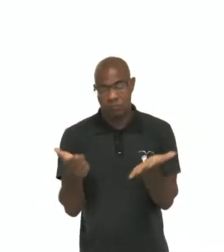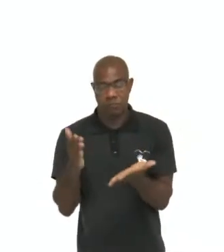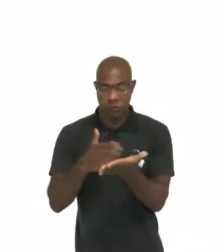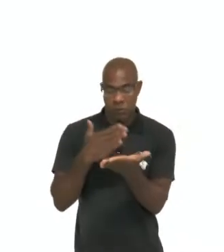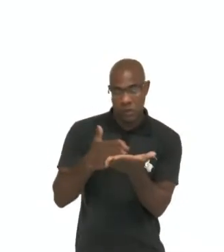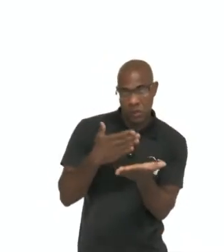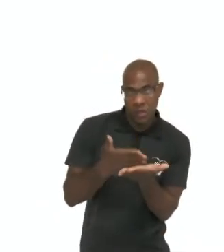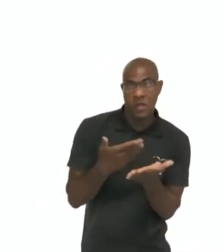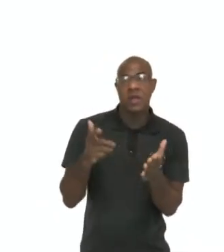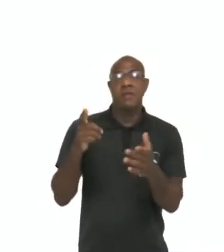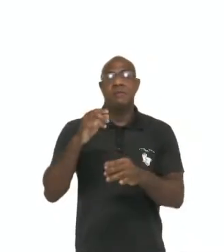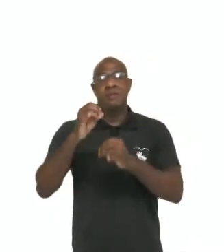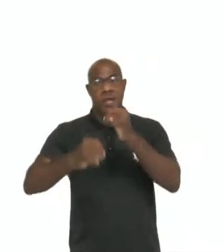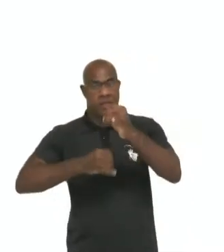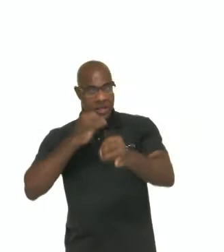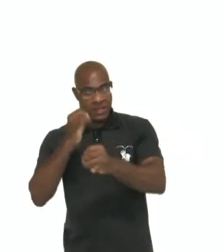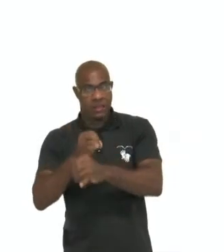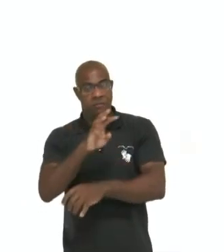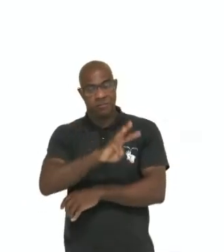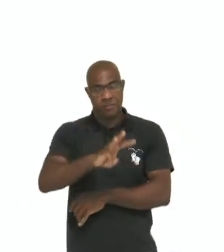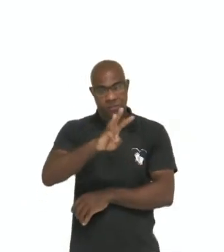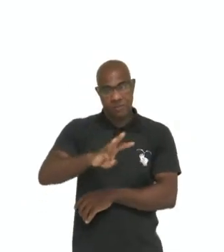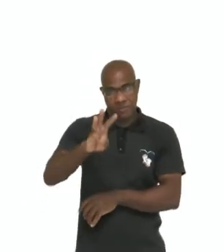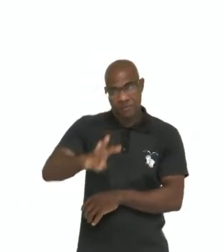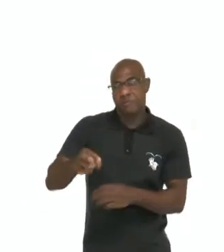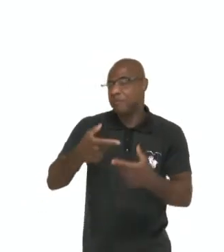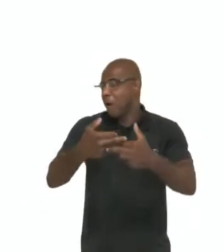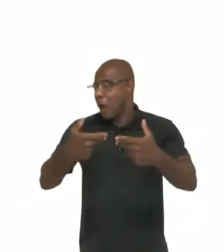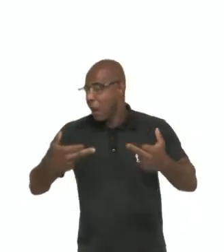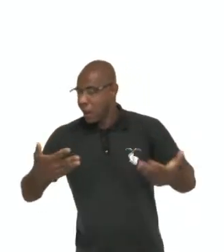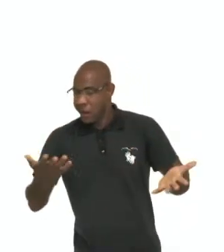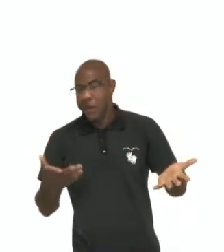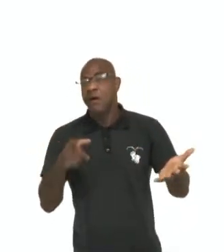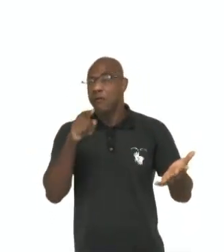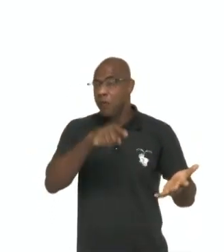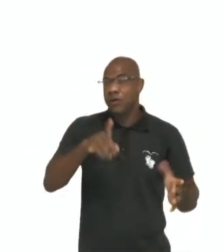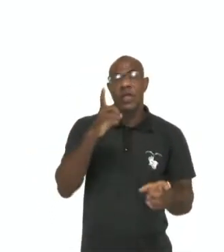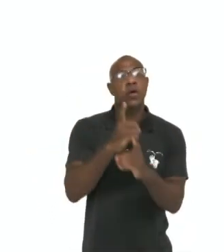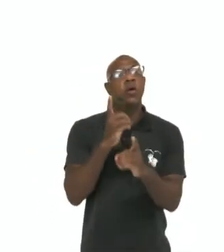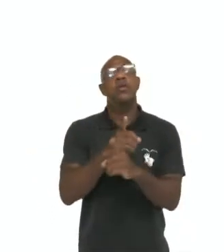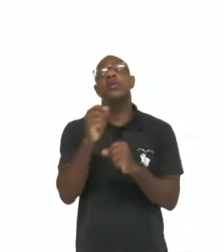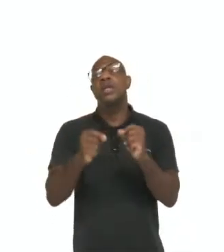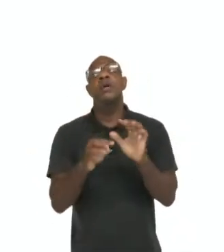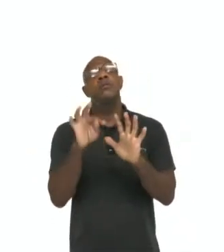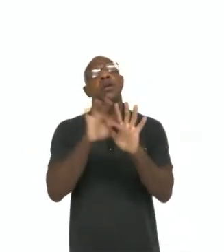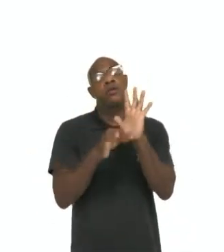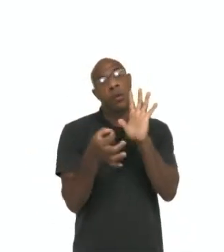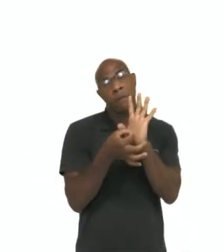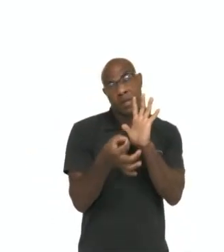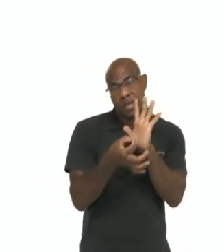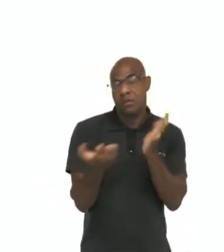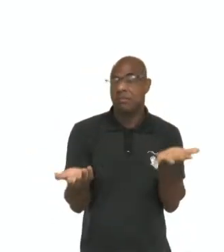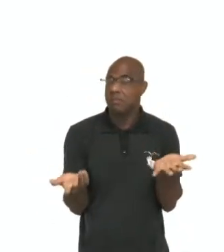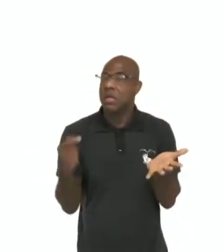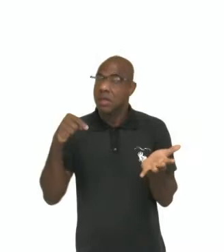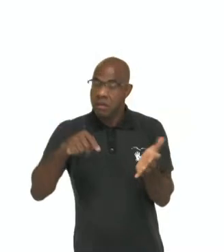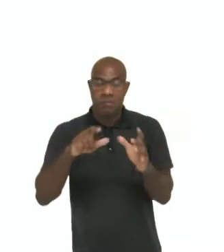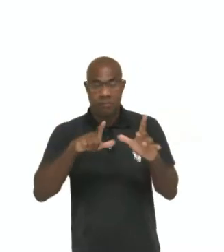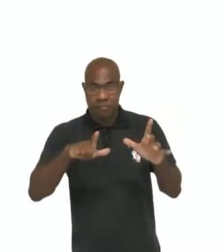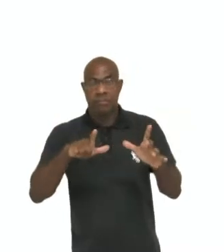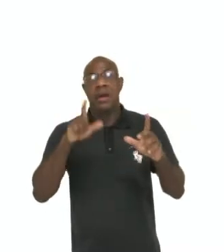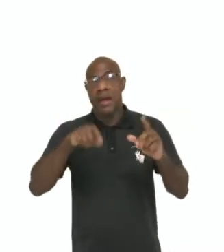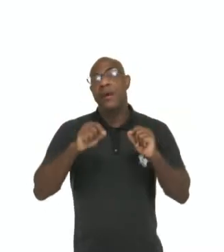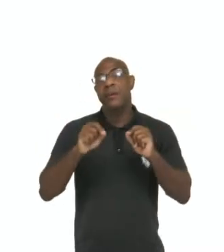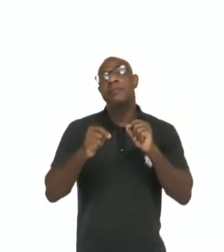revistas, páginas na internet, podcast, blogs, etc., você encontra os artigos de opinião. Esta seção é dedicada